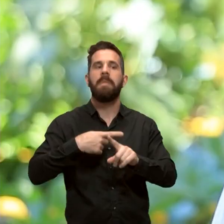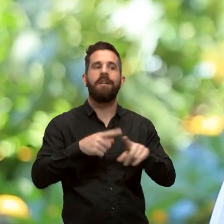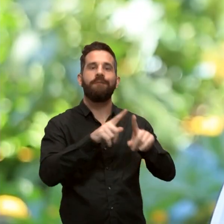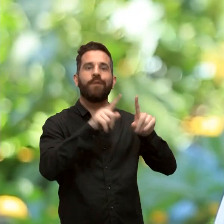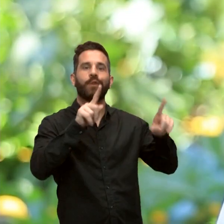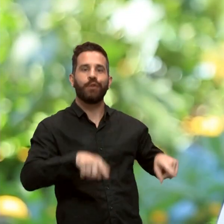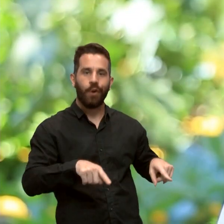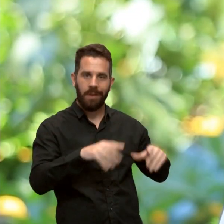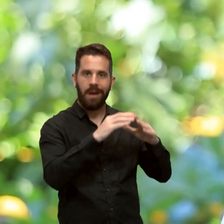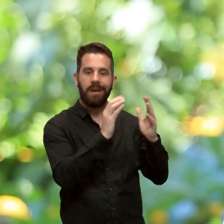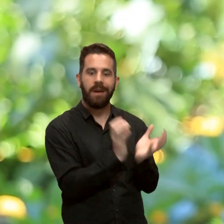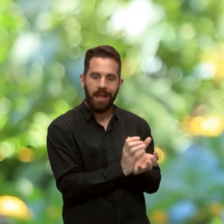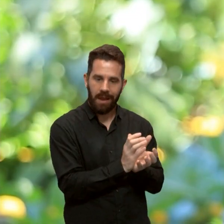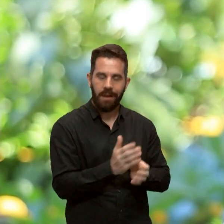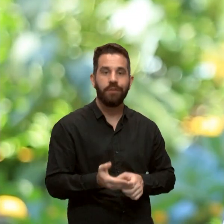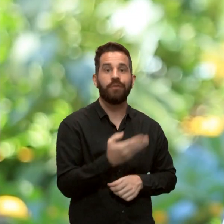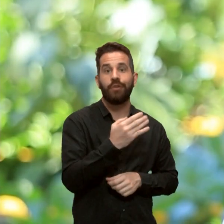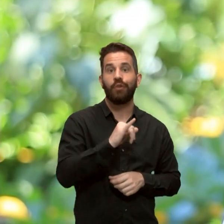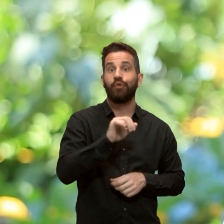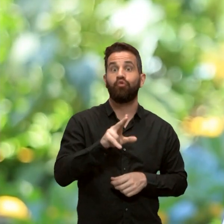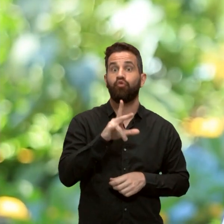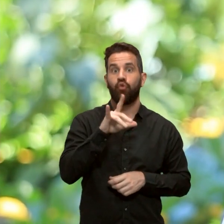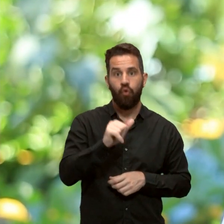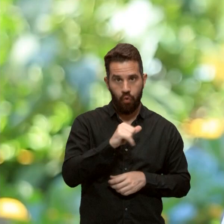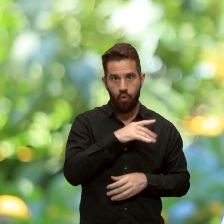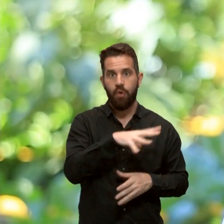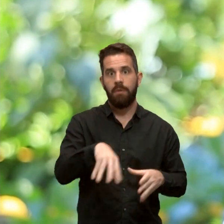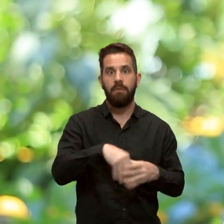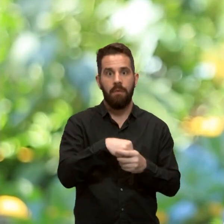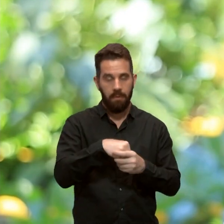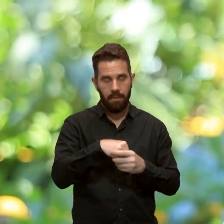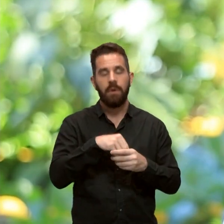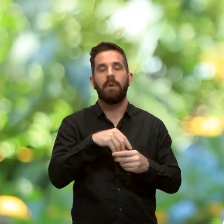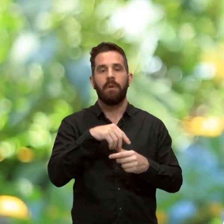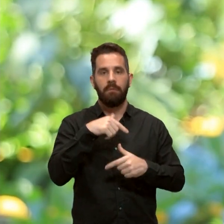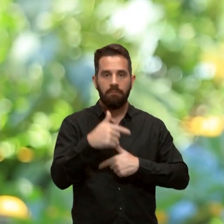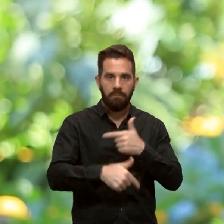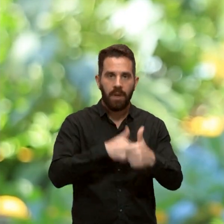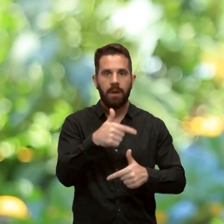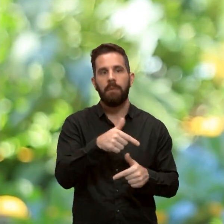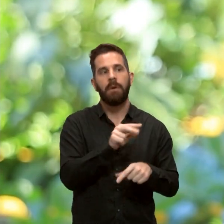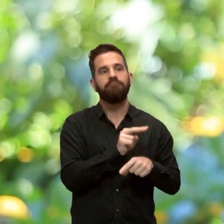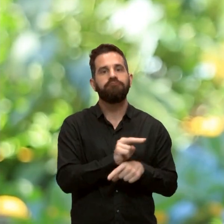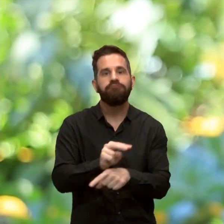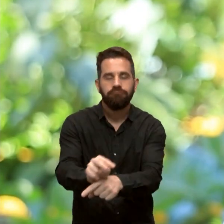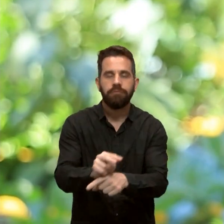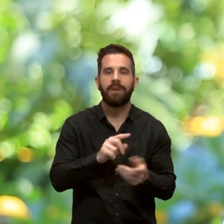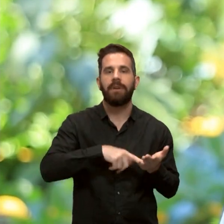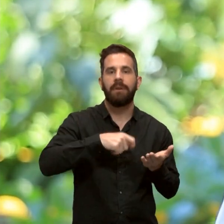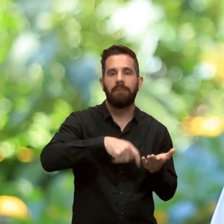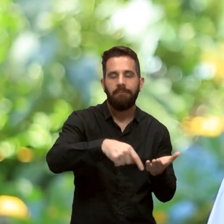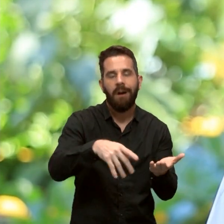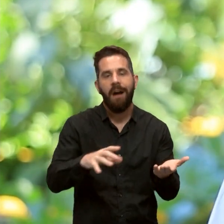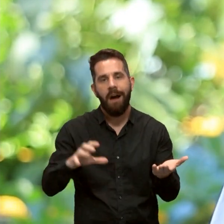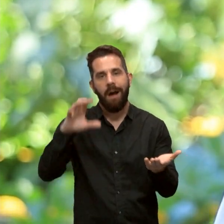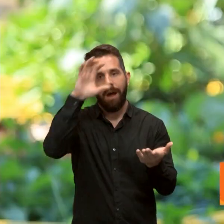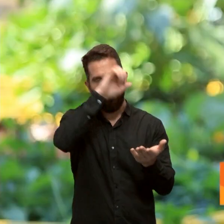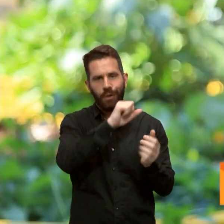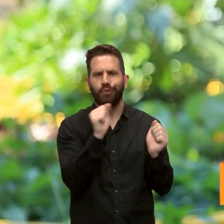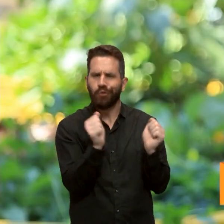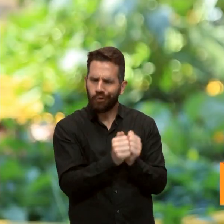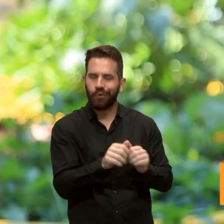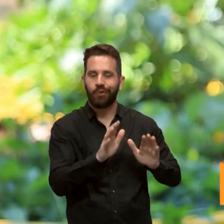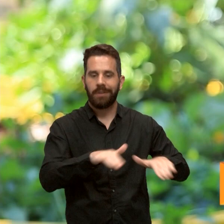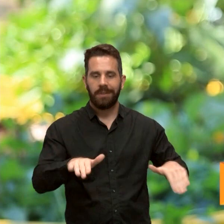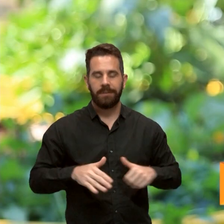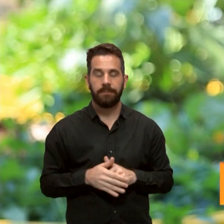creche. É o caso da Júlia Guedes, que participa da manutenção da horta e aprende junto com as crianças. Tinha